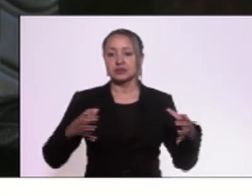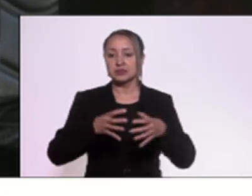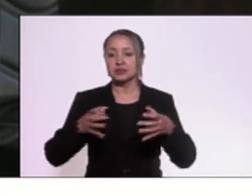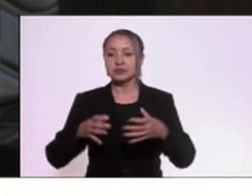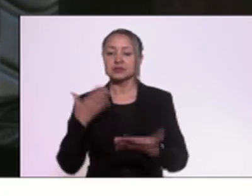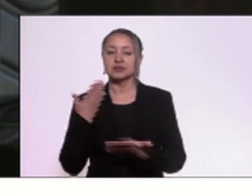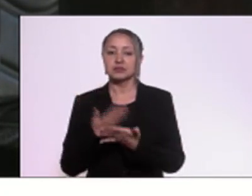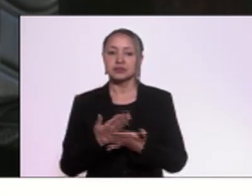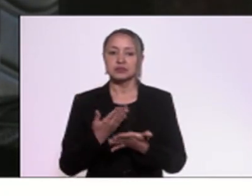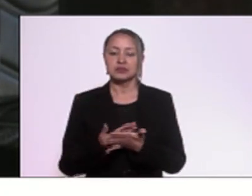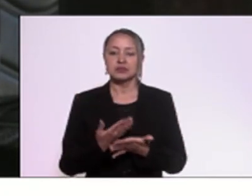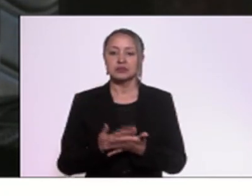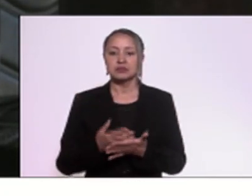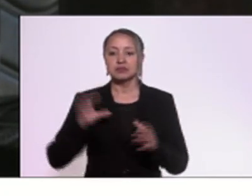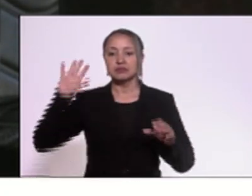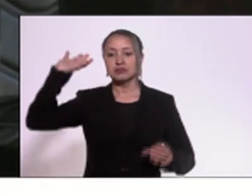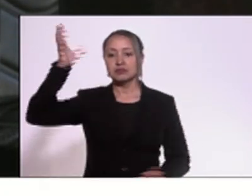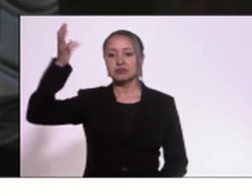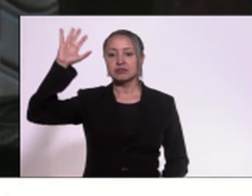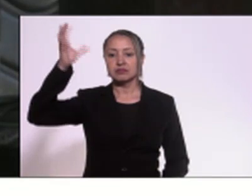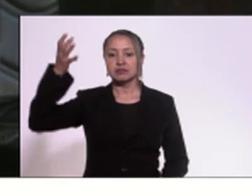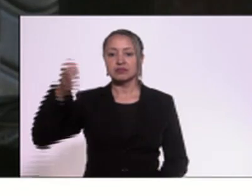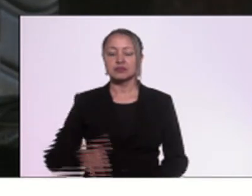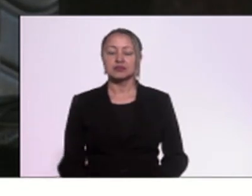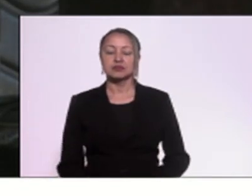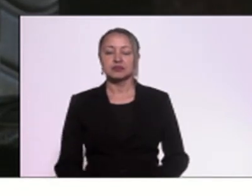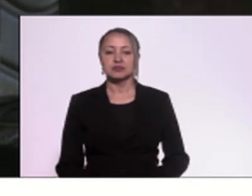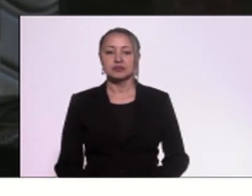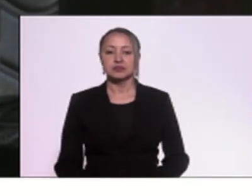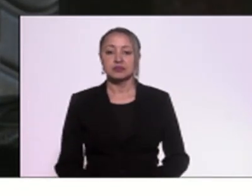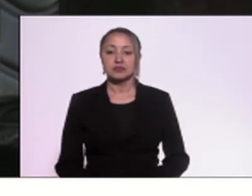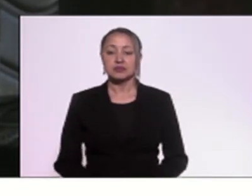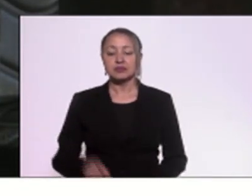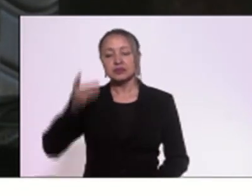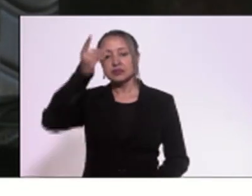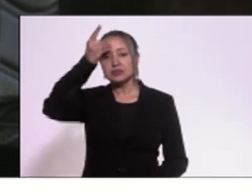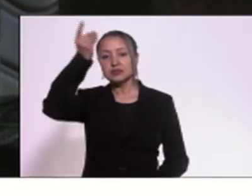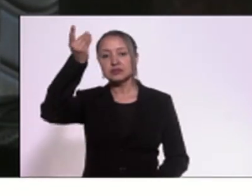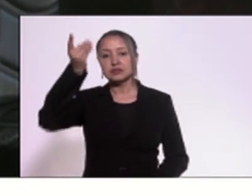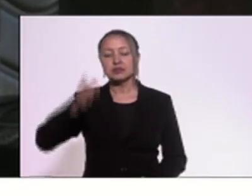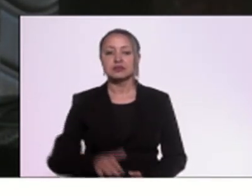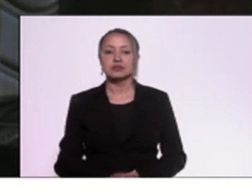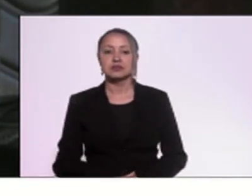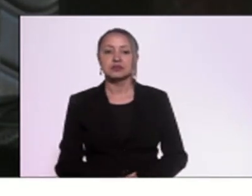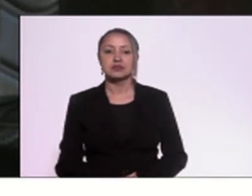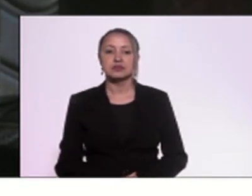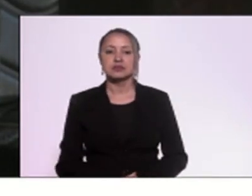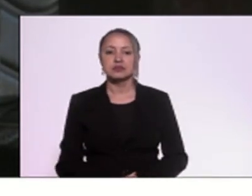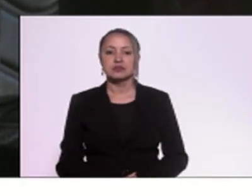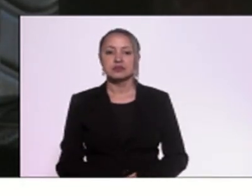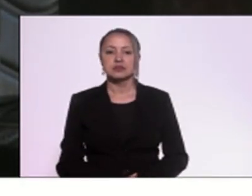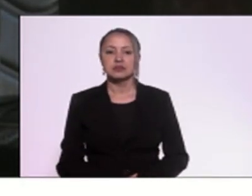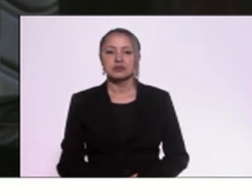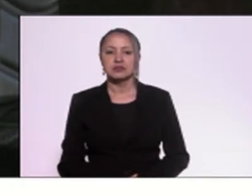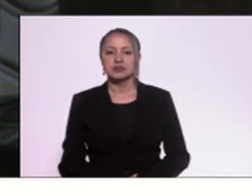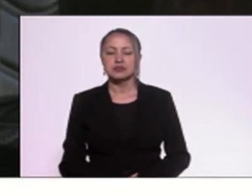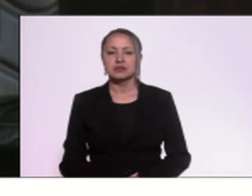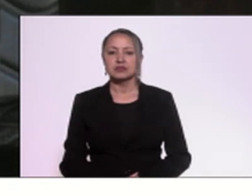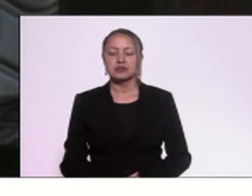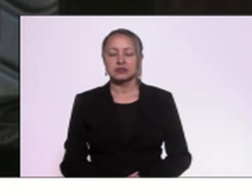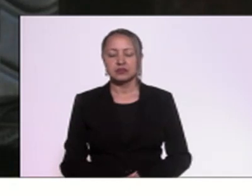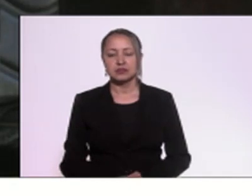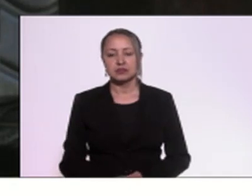Tiago Salles, que não está na mesa, mas é o diretor de fomento da Secretaria Municipal de Cultura